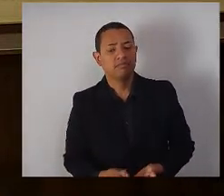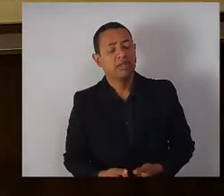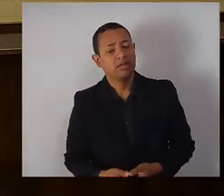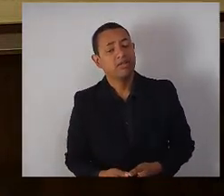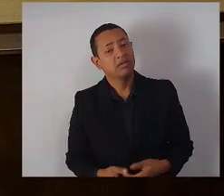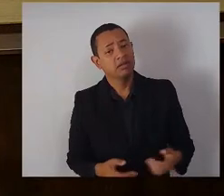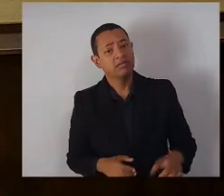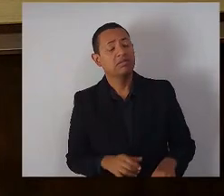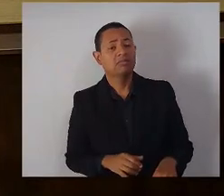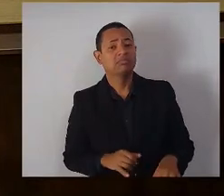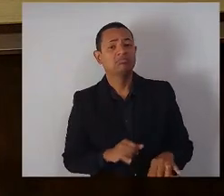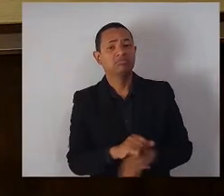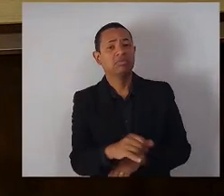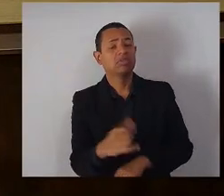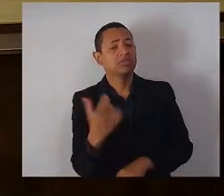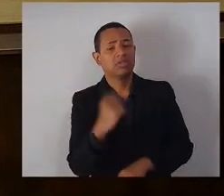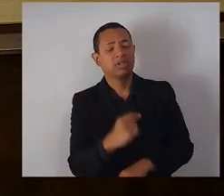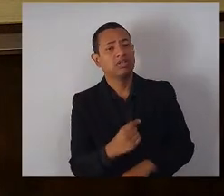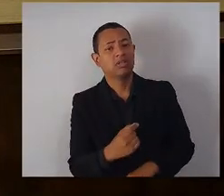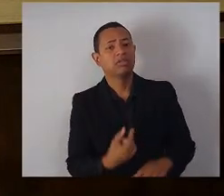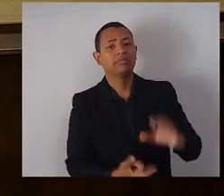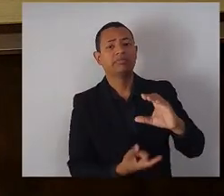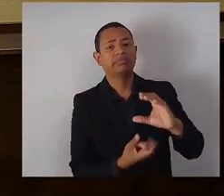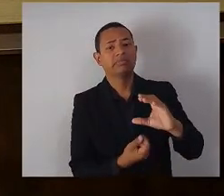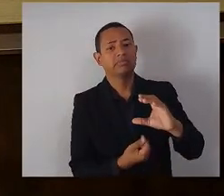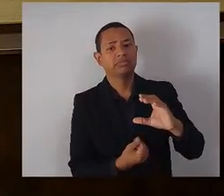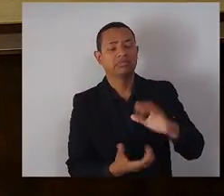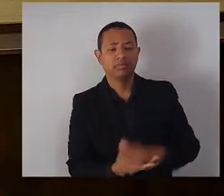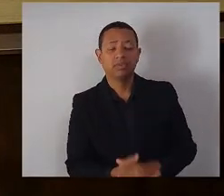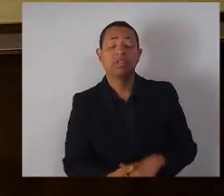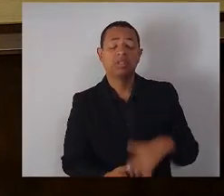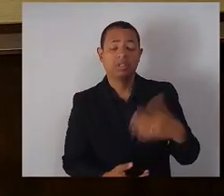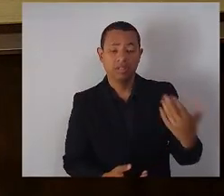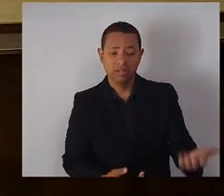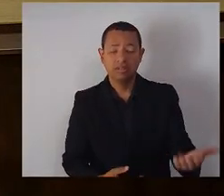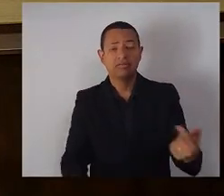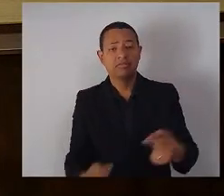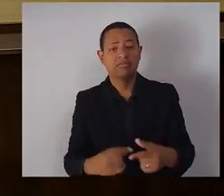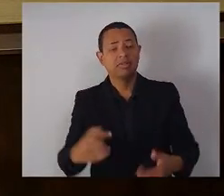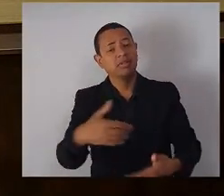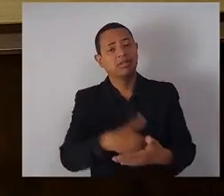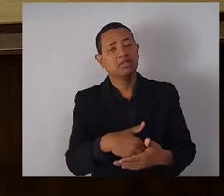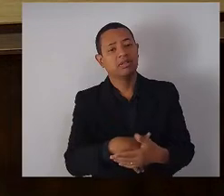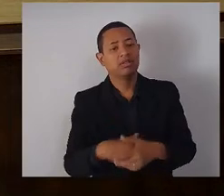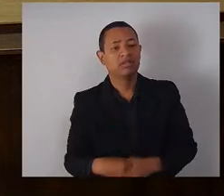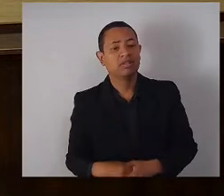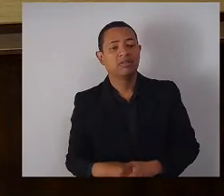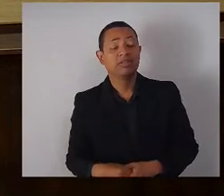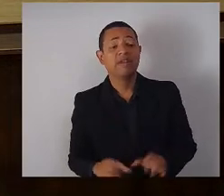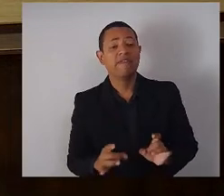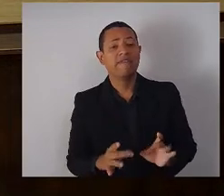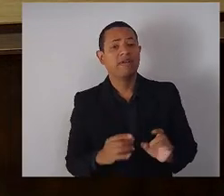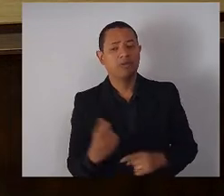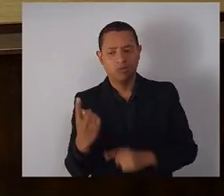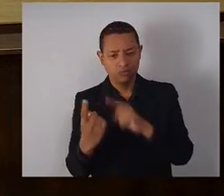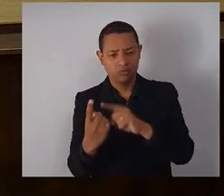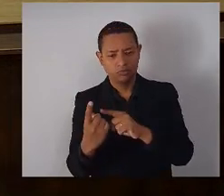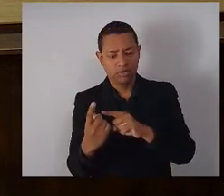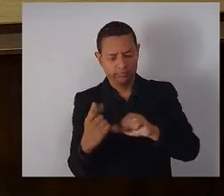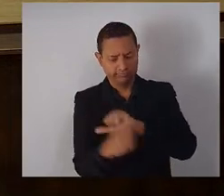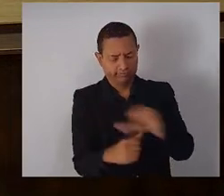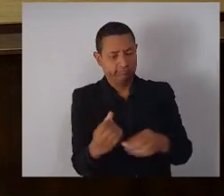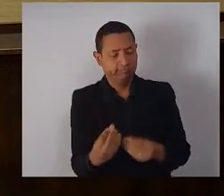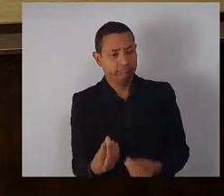consumidor. Esse consumidor é o eleitor. Você vendeu uma coisa e está entregando outro produto. Você me disse